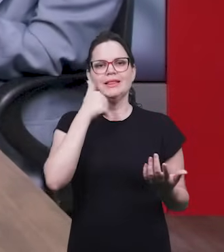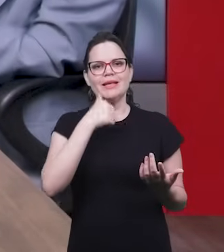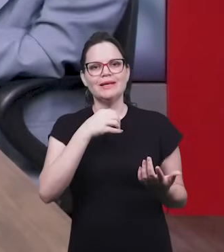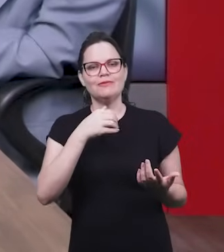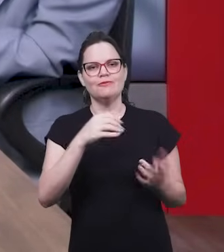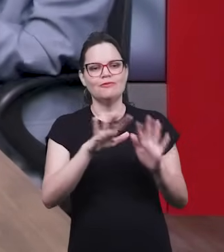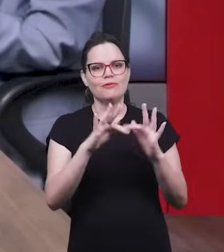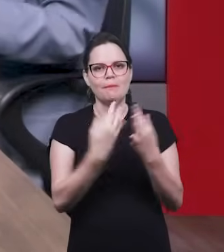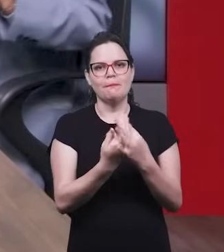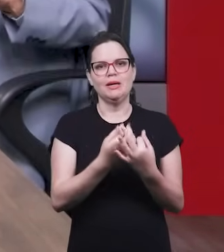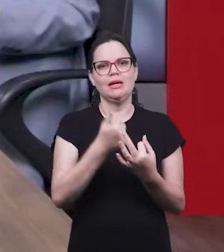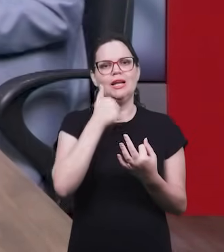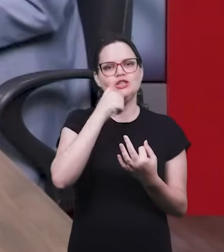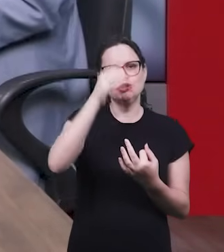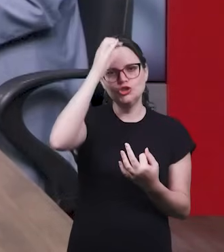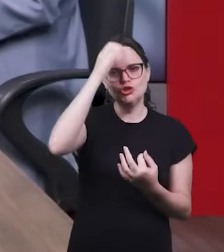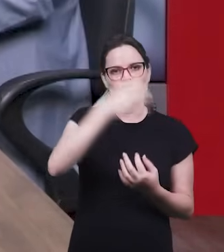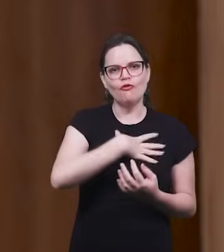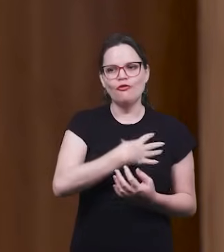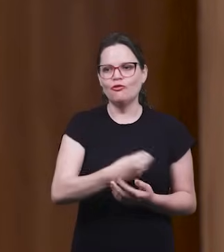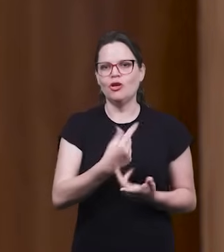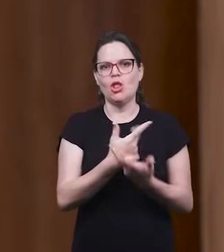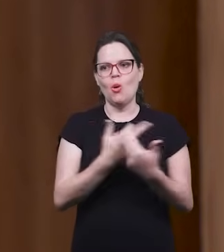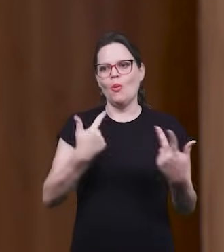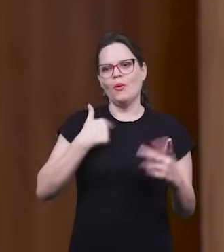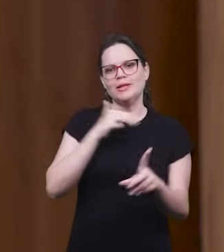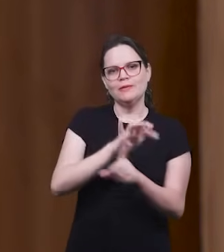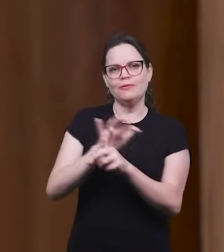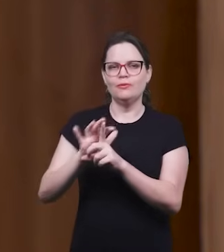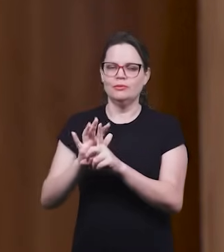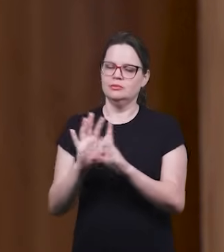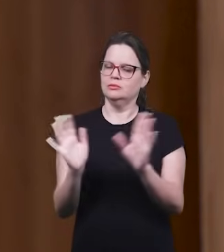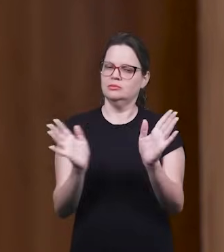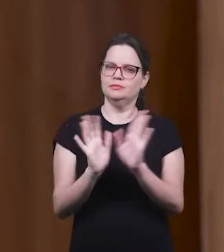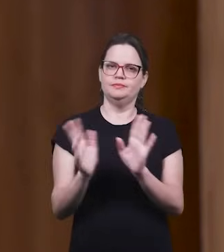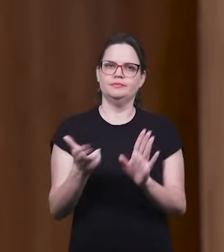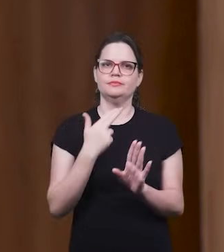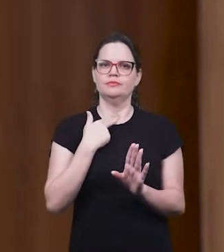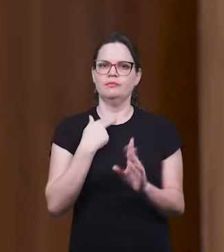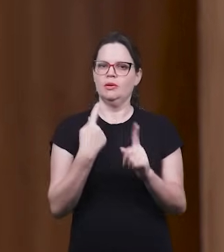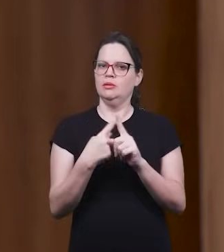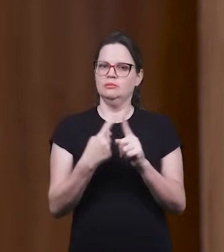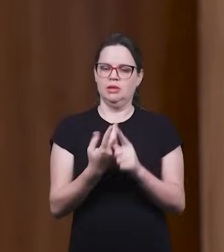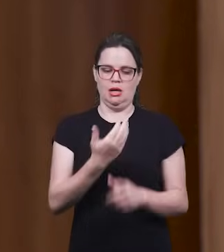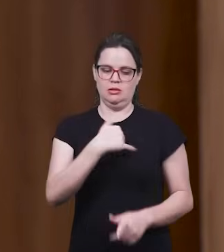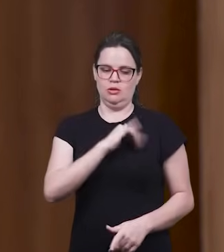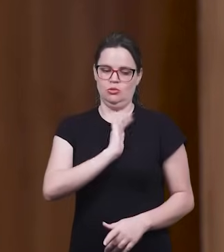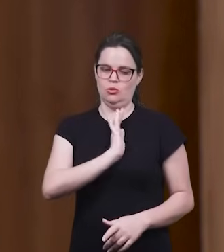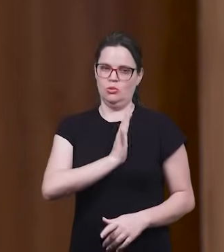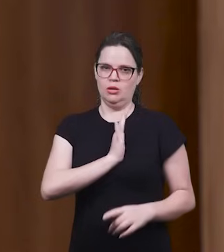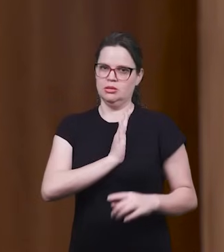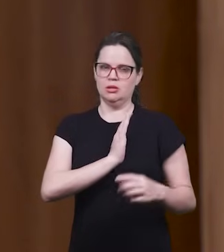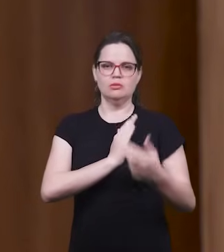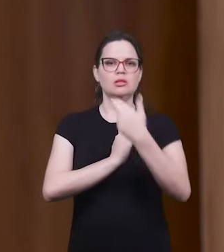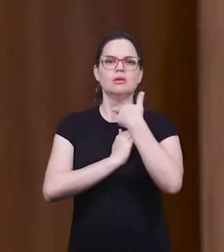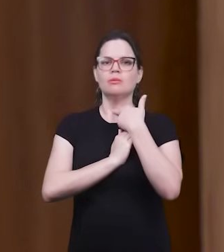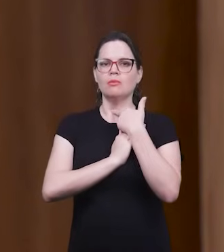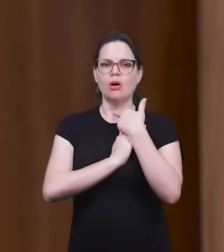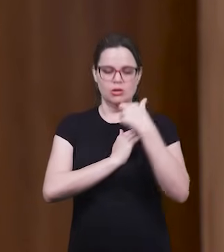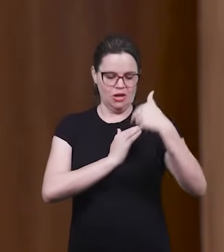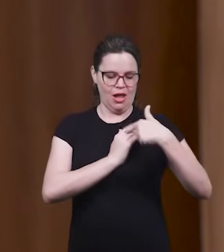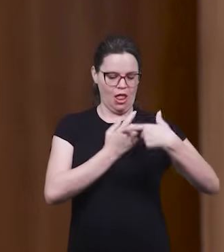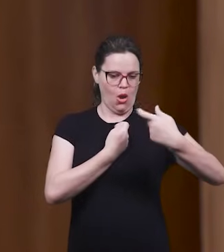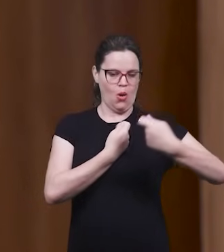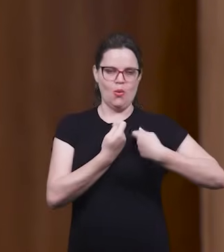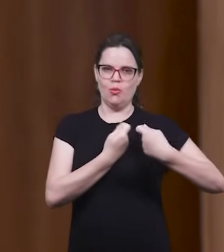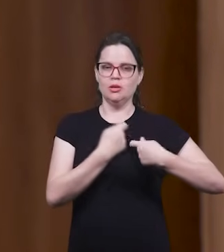irmão. Então, você tem que deixar, entendeu? Como diz a turma, Gabi, você tem que botar o coração na gaveta e fechar. Então,